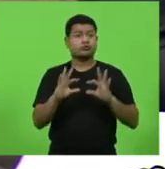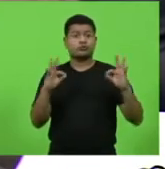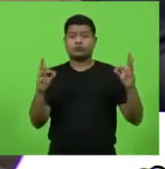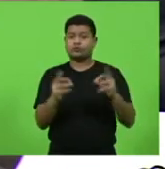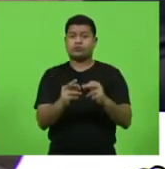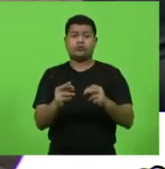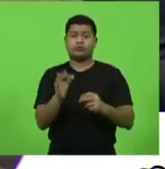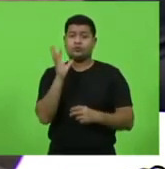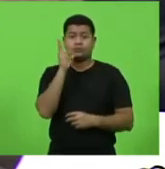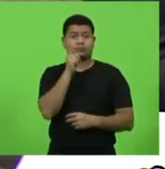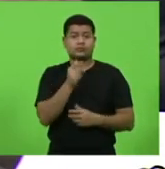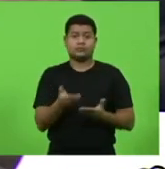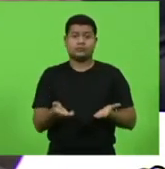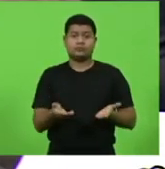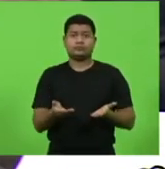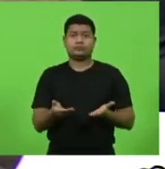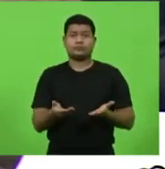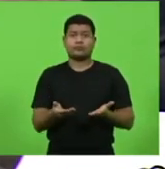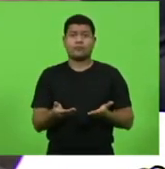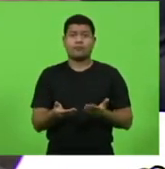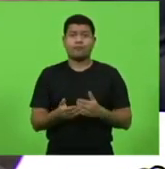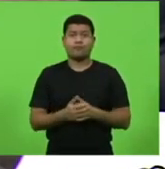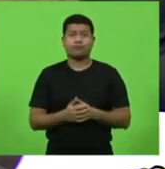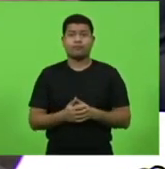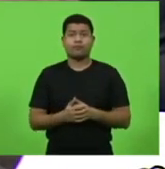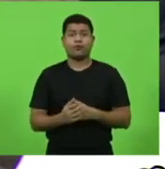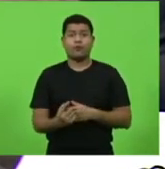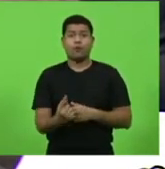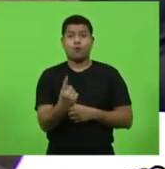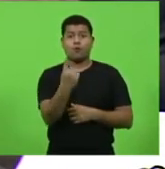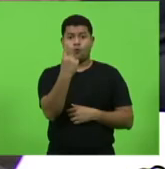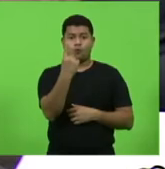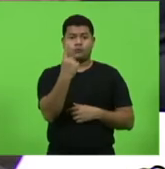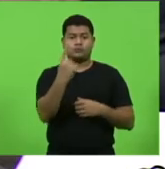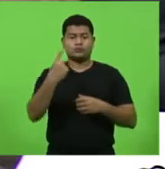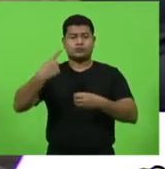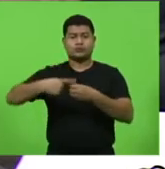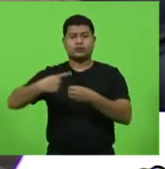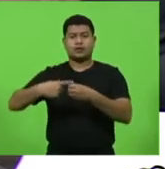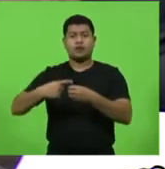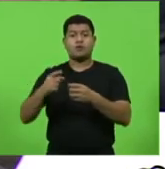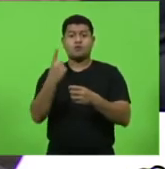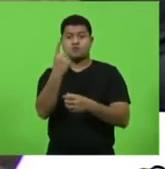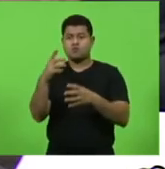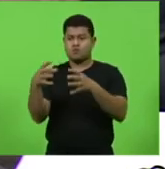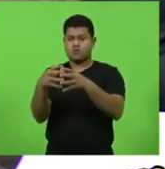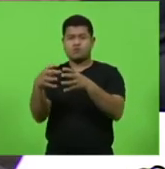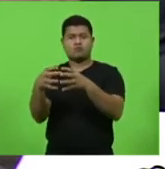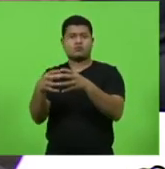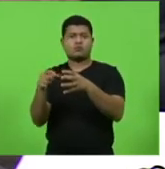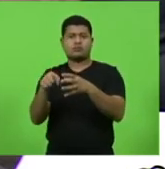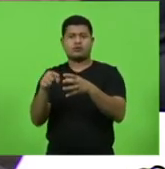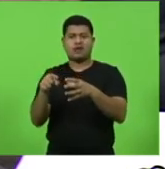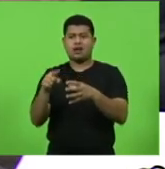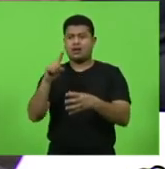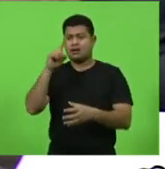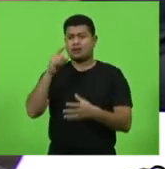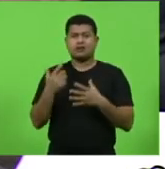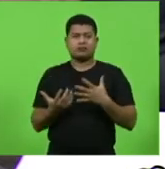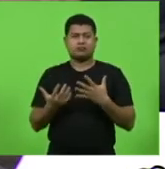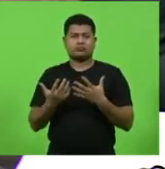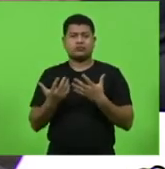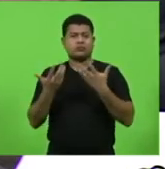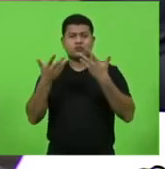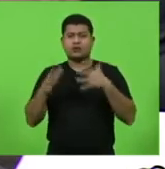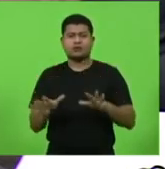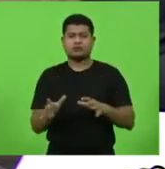Está demorando para todos. Mas só uma categoria se arrogou ao direito de não